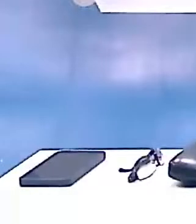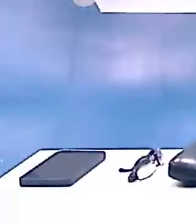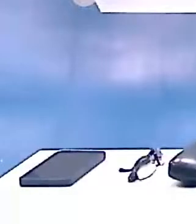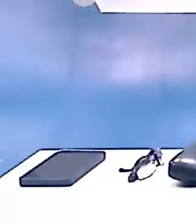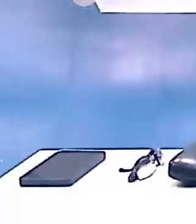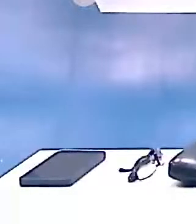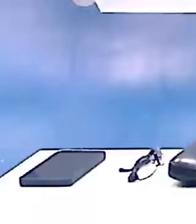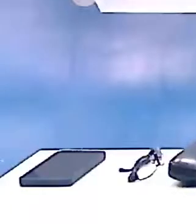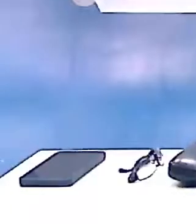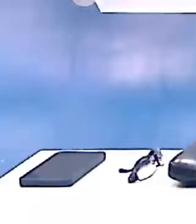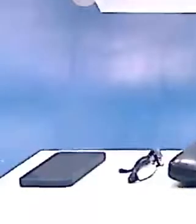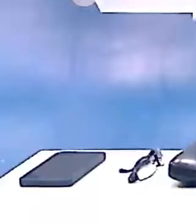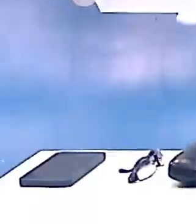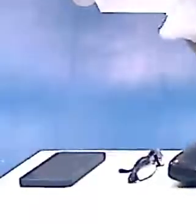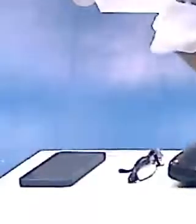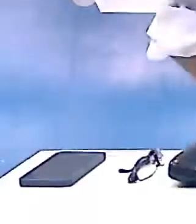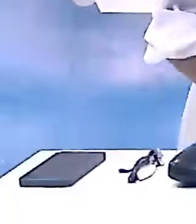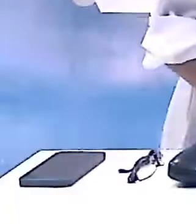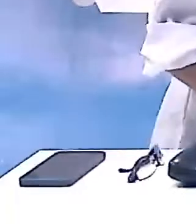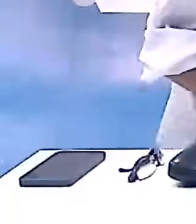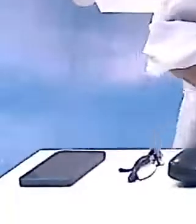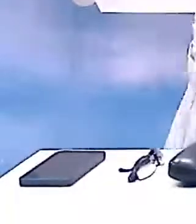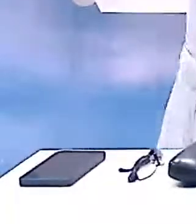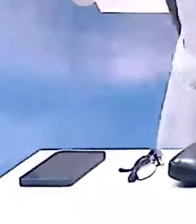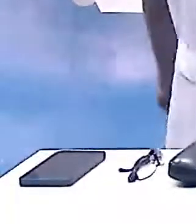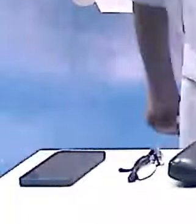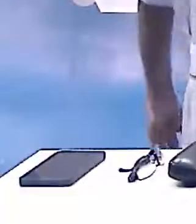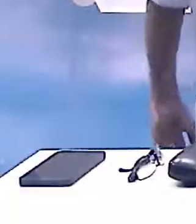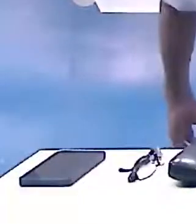Beleza? Venha comigo.